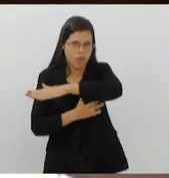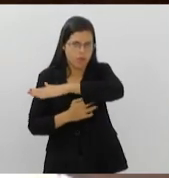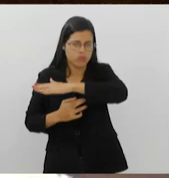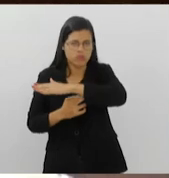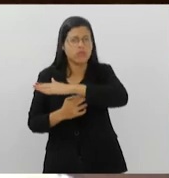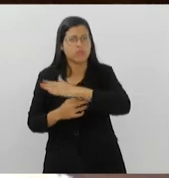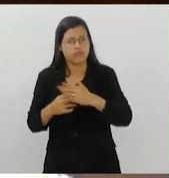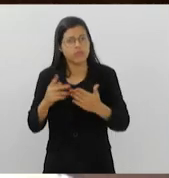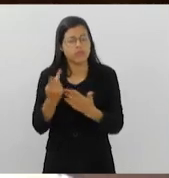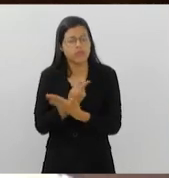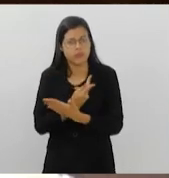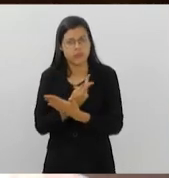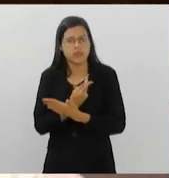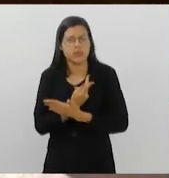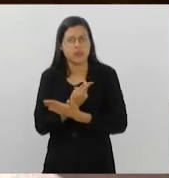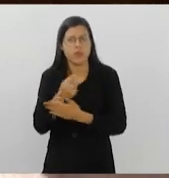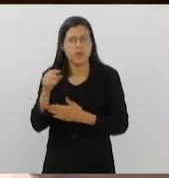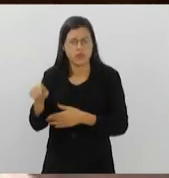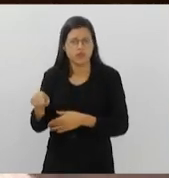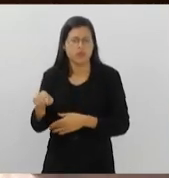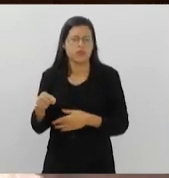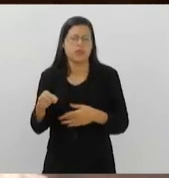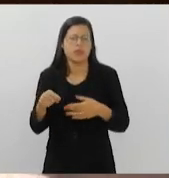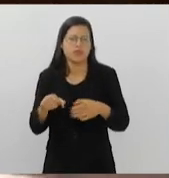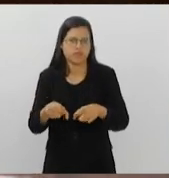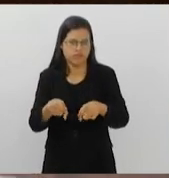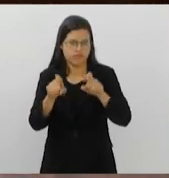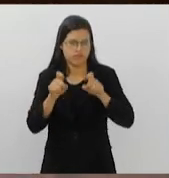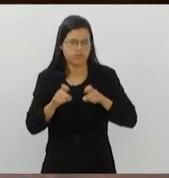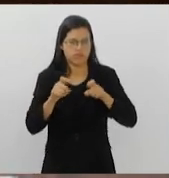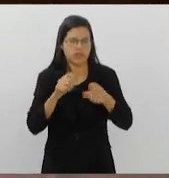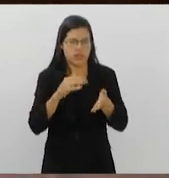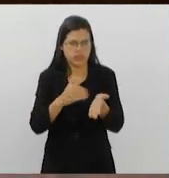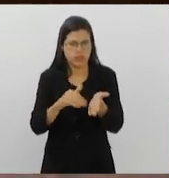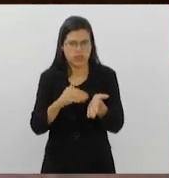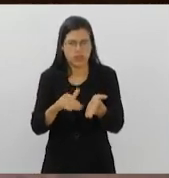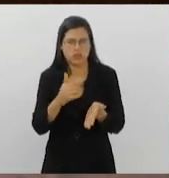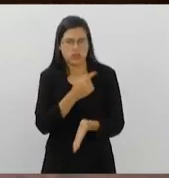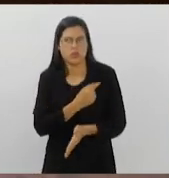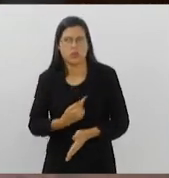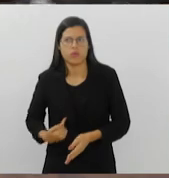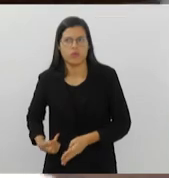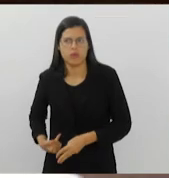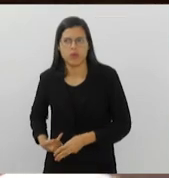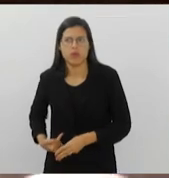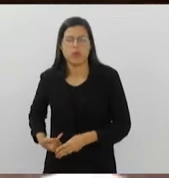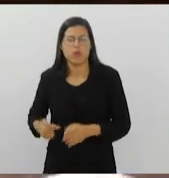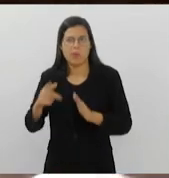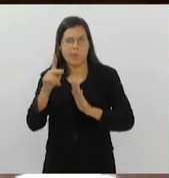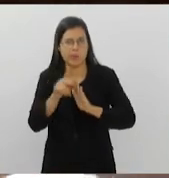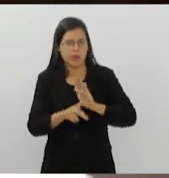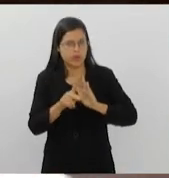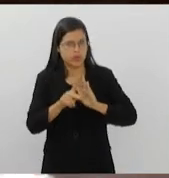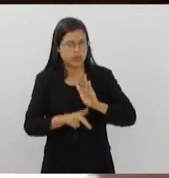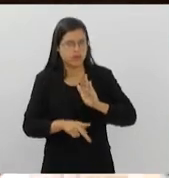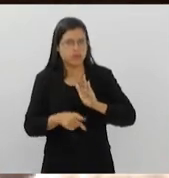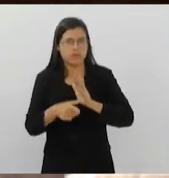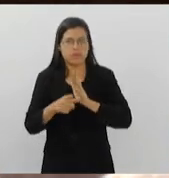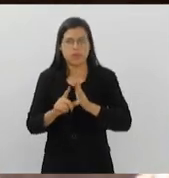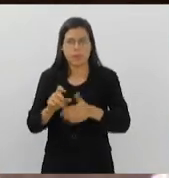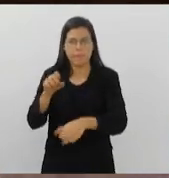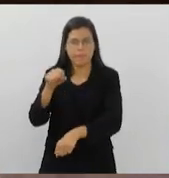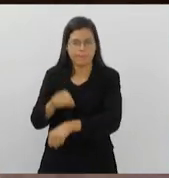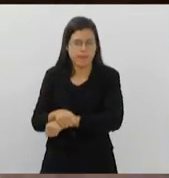que aconteceu quando o senhor assumiu a Secretaria de Governo, pegou projetos que estavam parados, como